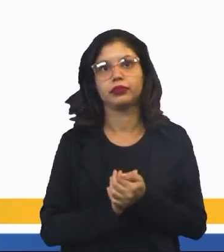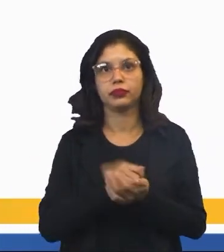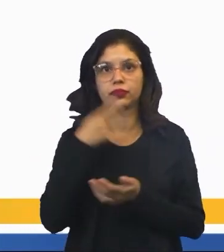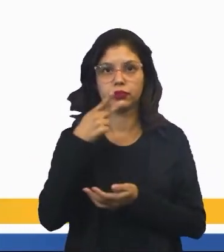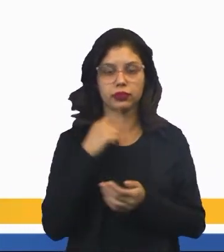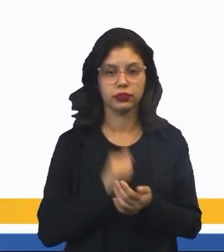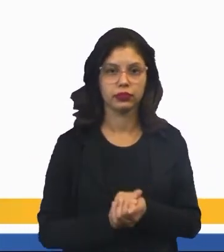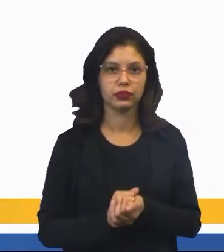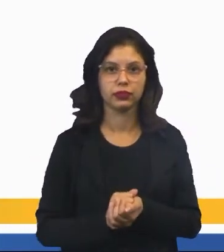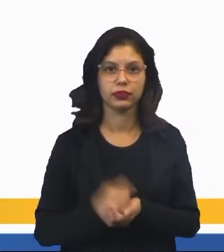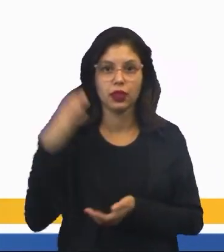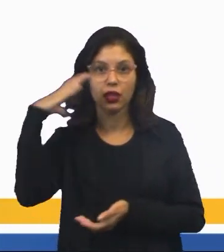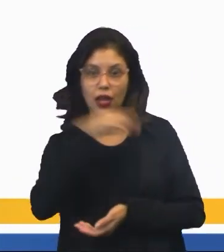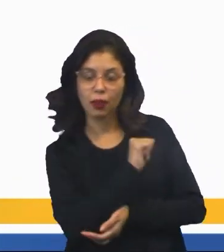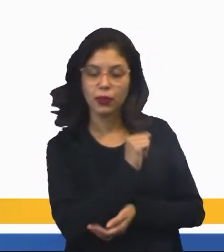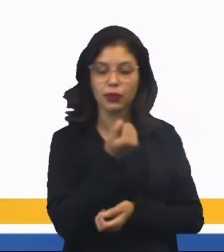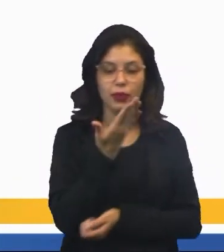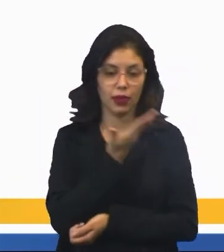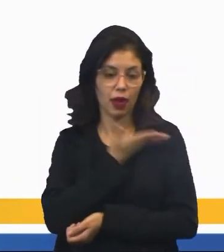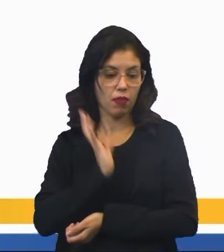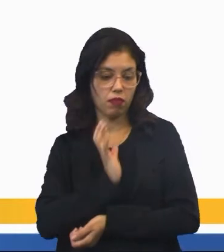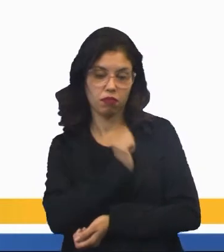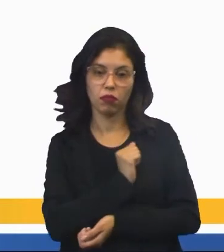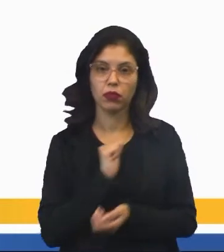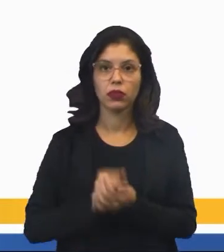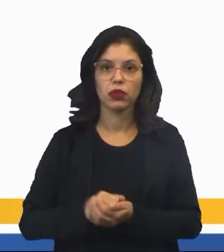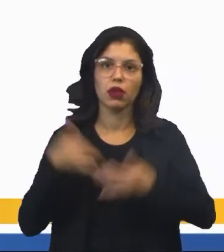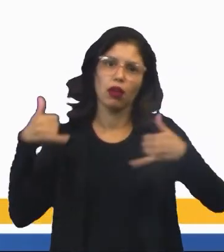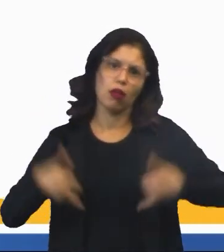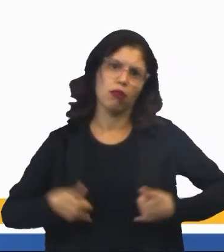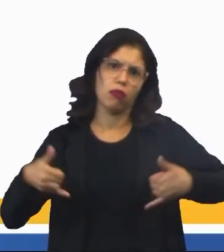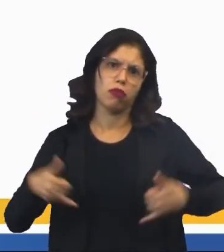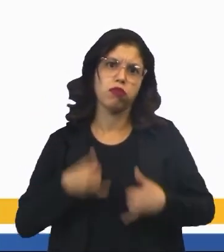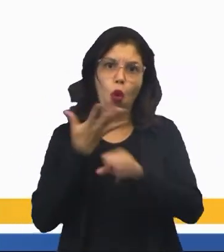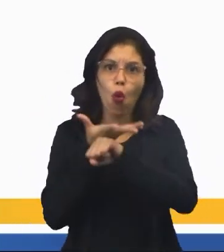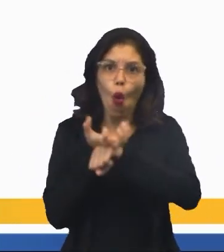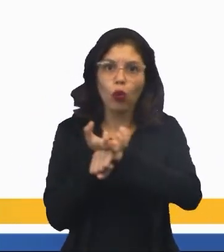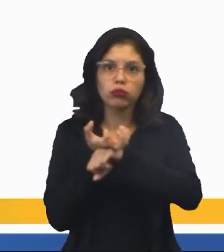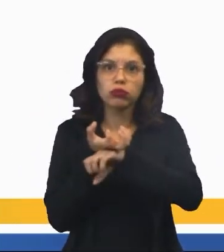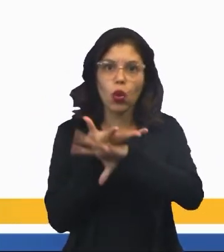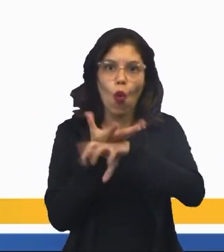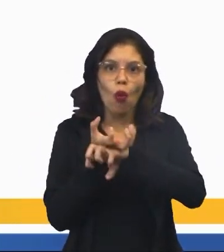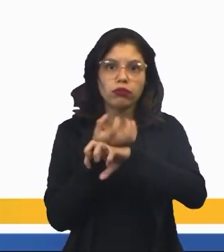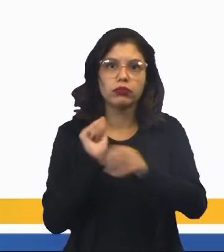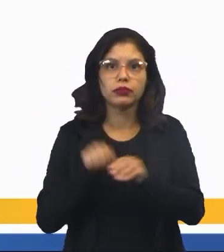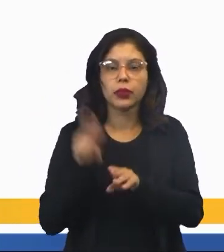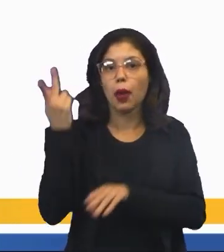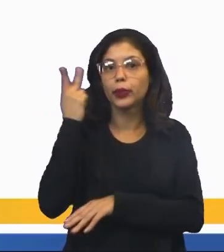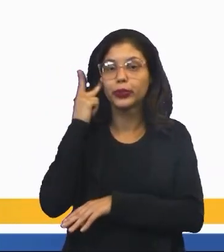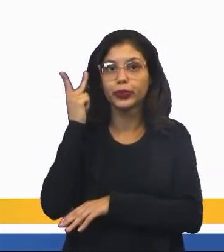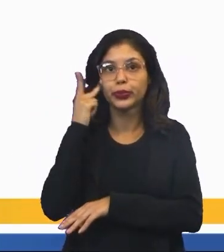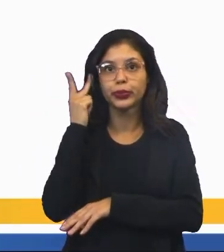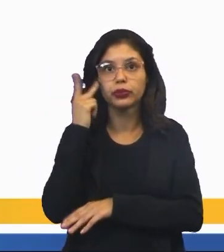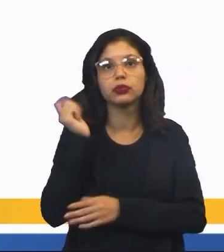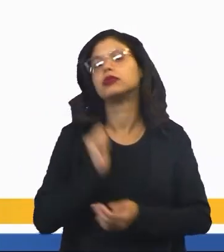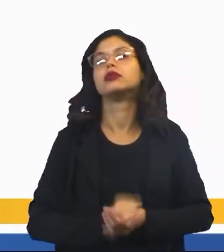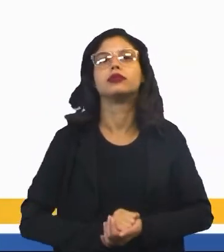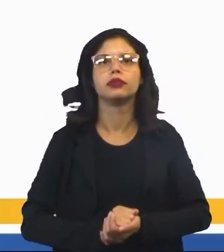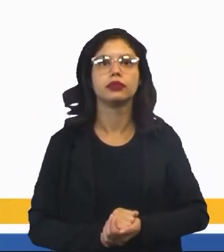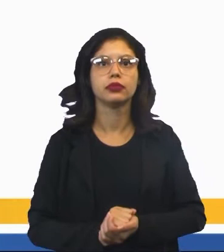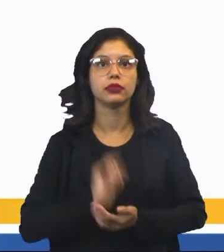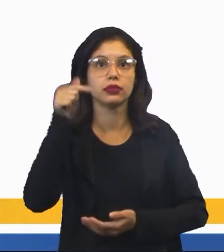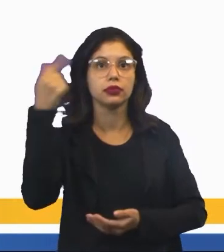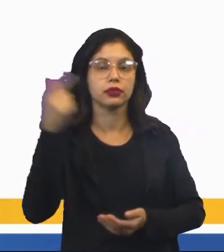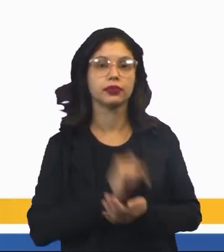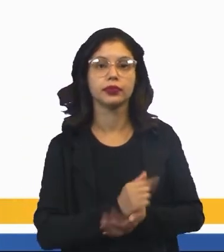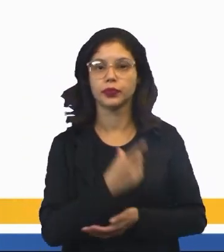pai. Rápido, querida, chega de sofrer com a seca. Vamos para São Paulo.